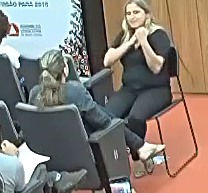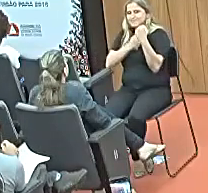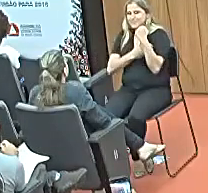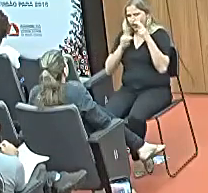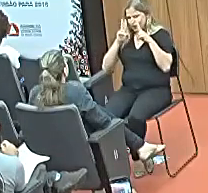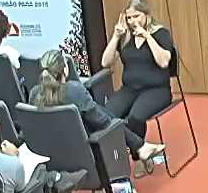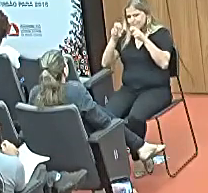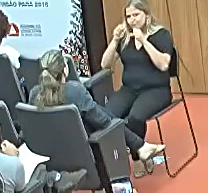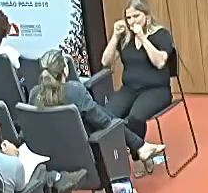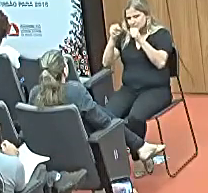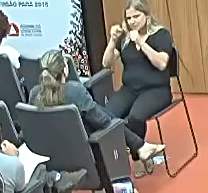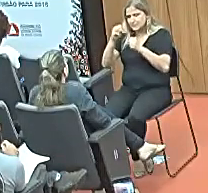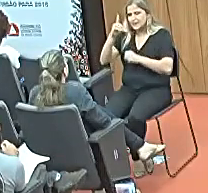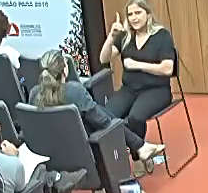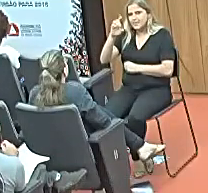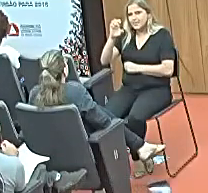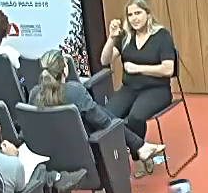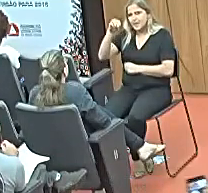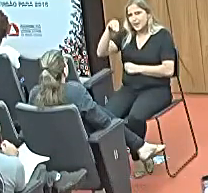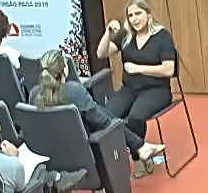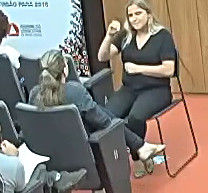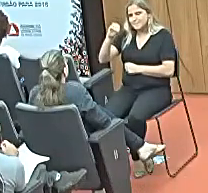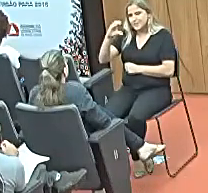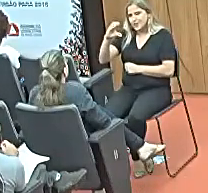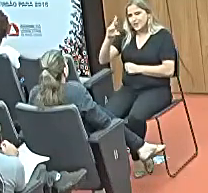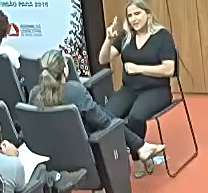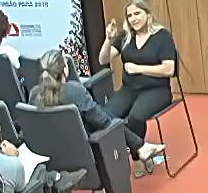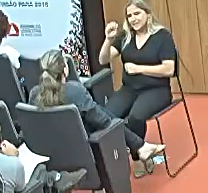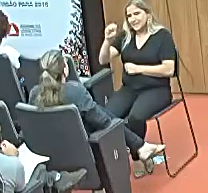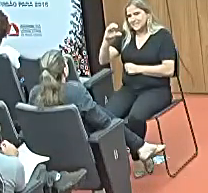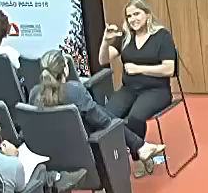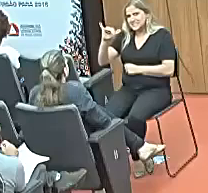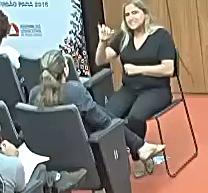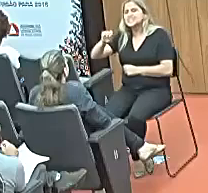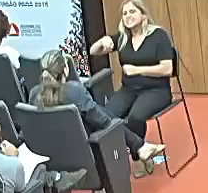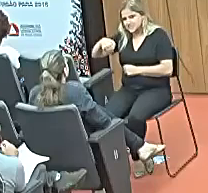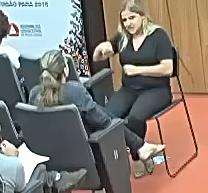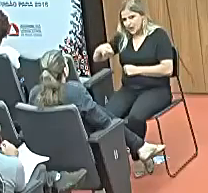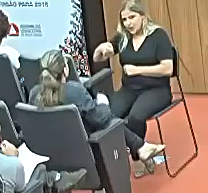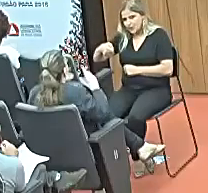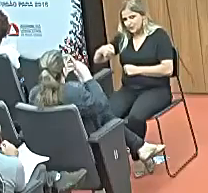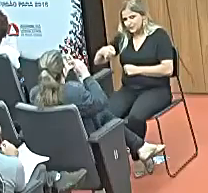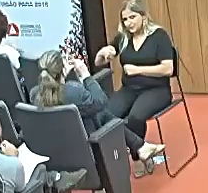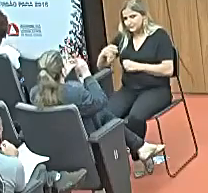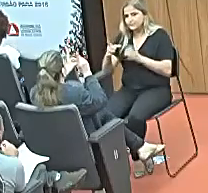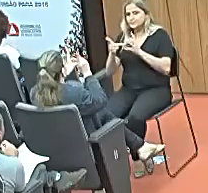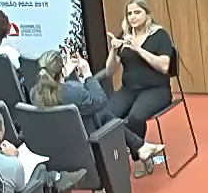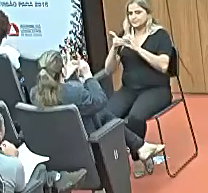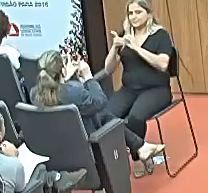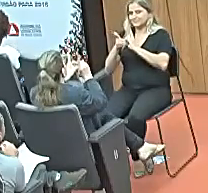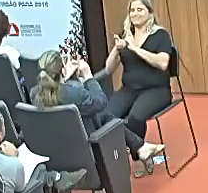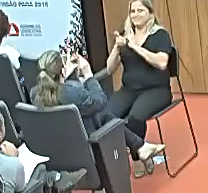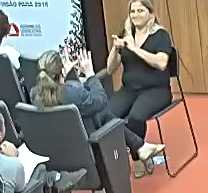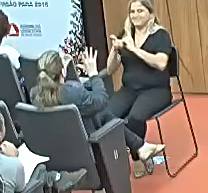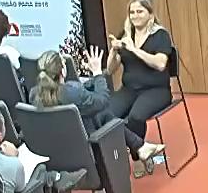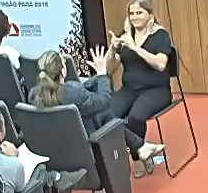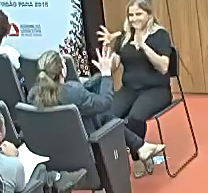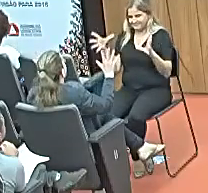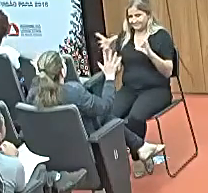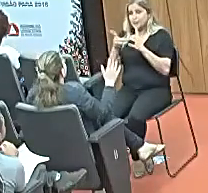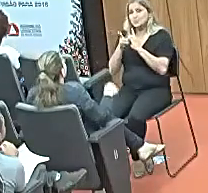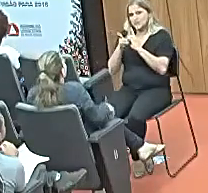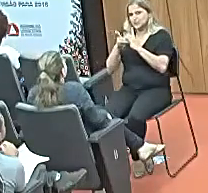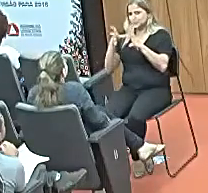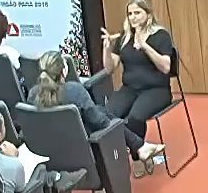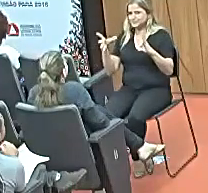fortalecimento desse estado no desenvolvimento deste estado e o grupo dizer que o grupo de integrar a de que